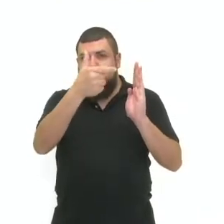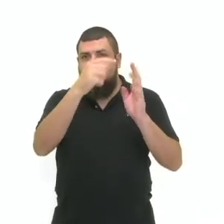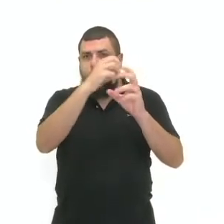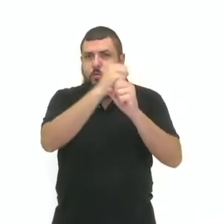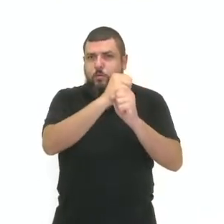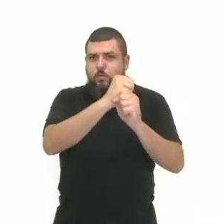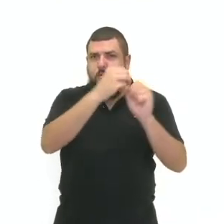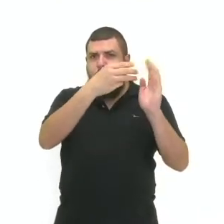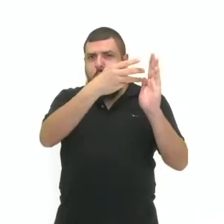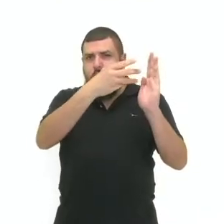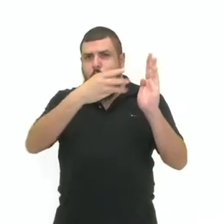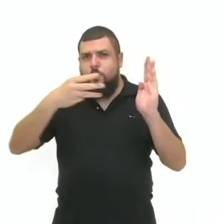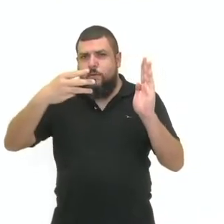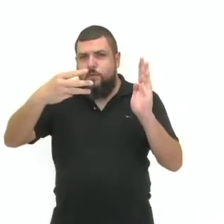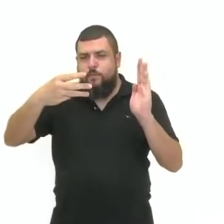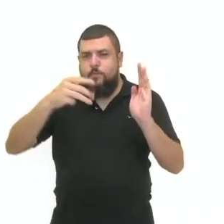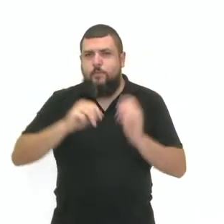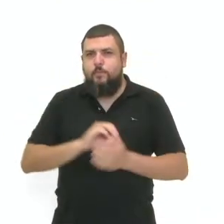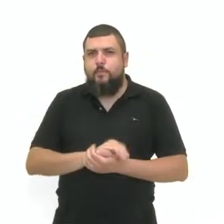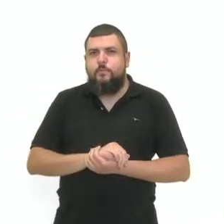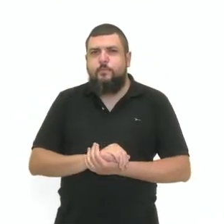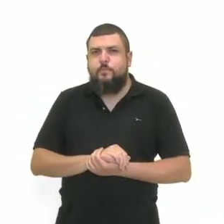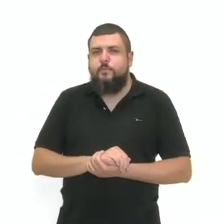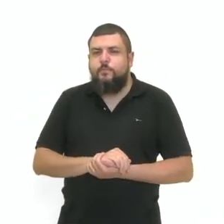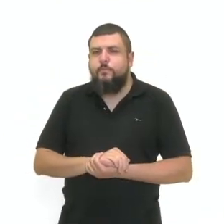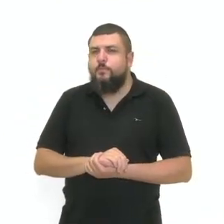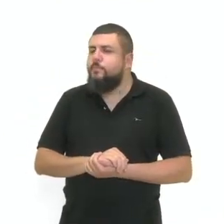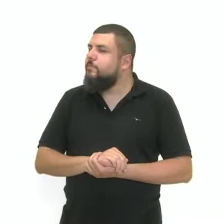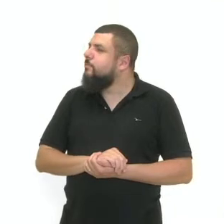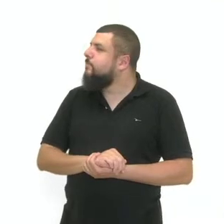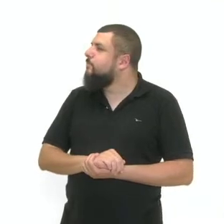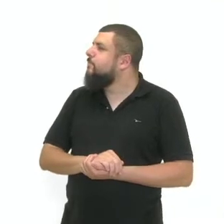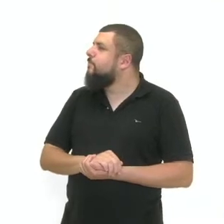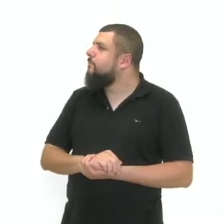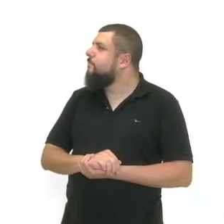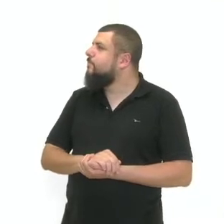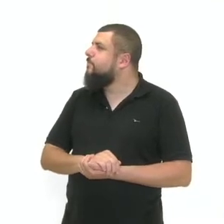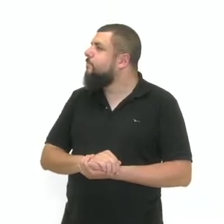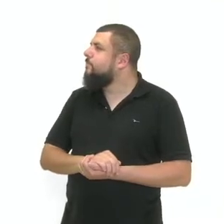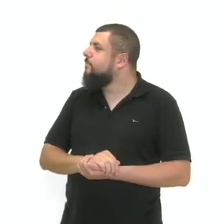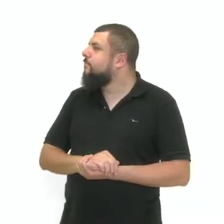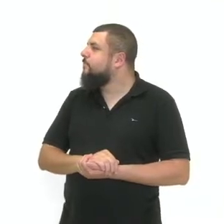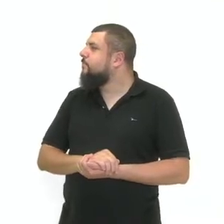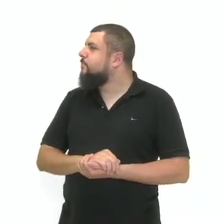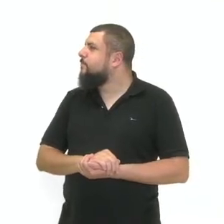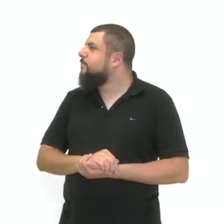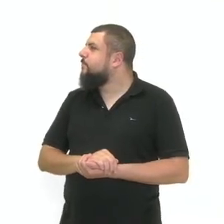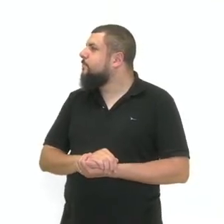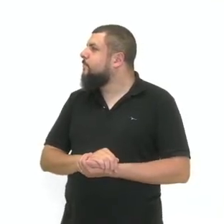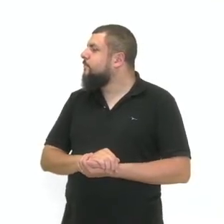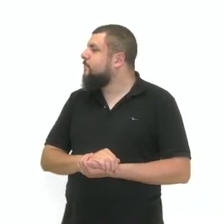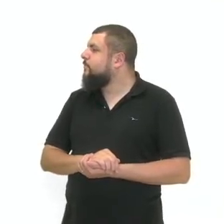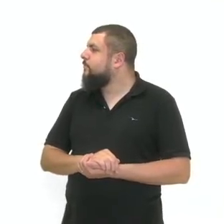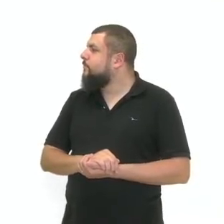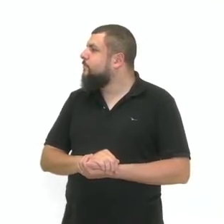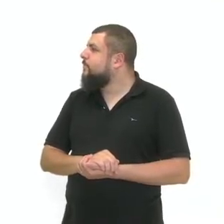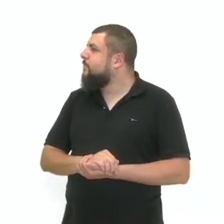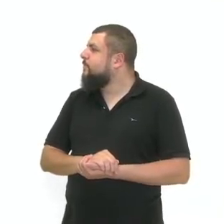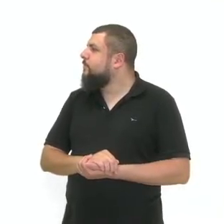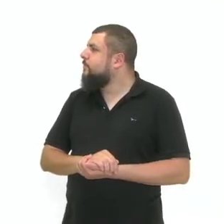1. Aqui nessa linha, 1 mais 4, 5, aí 4 mais 6,